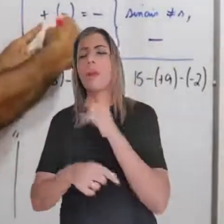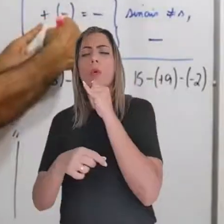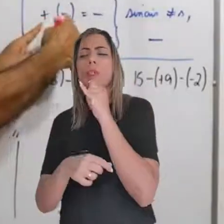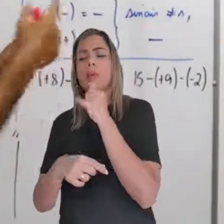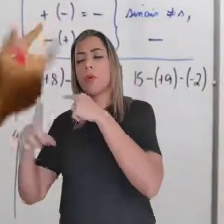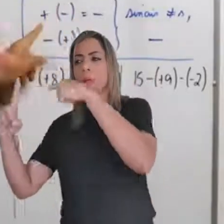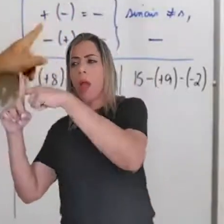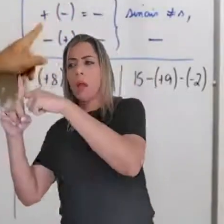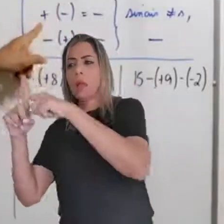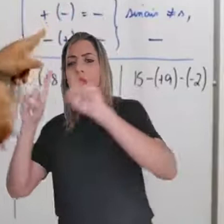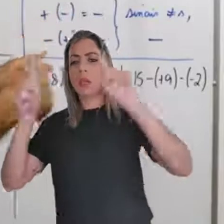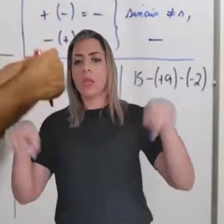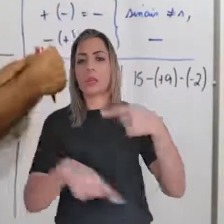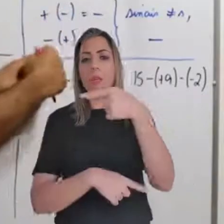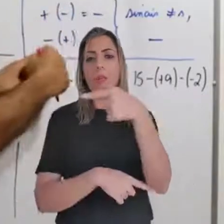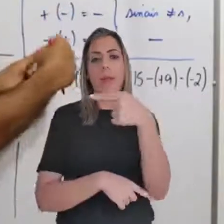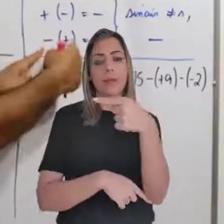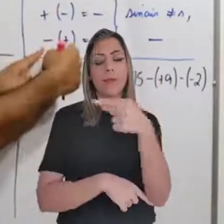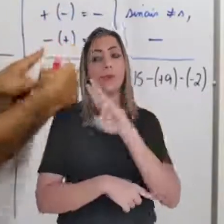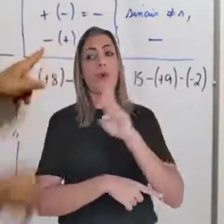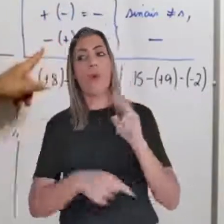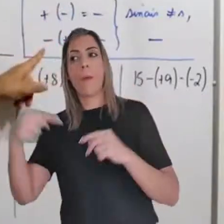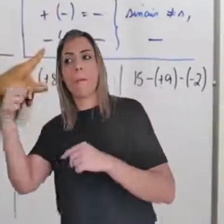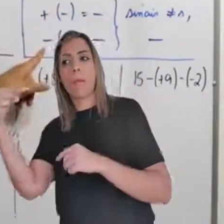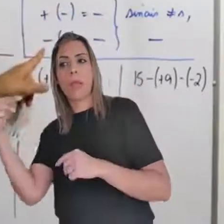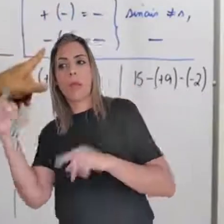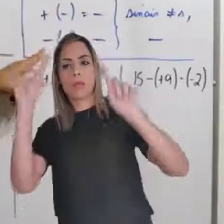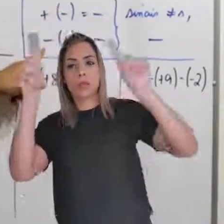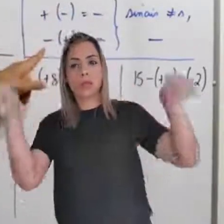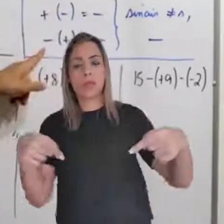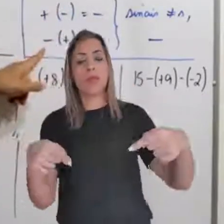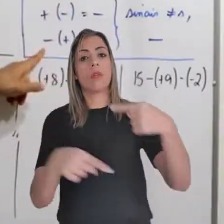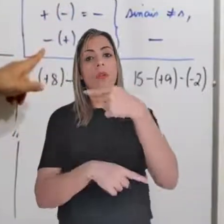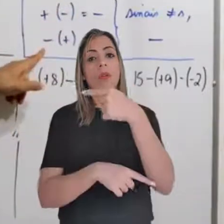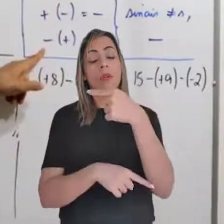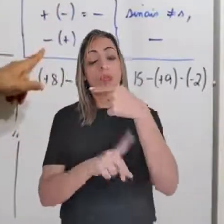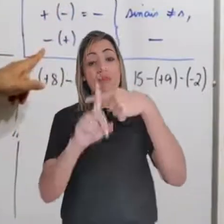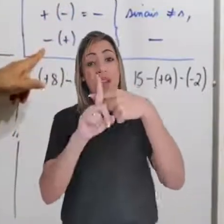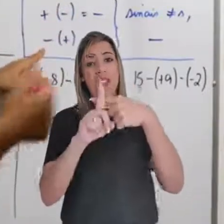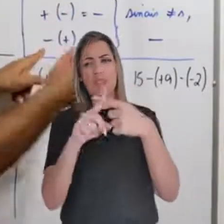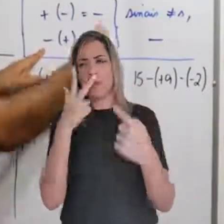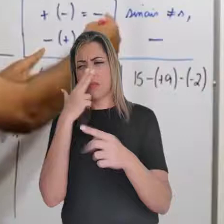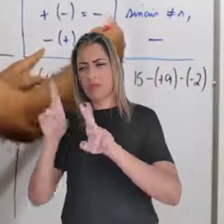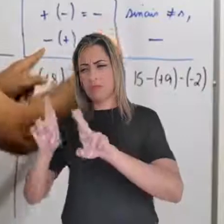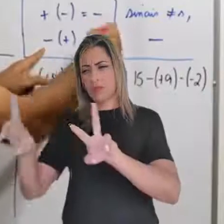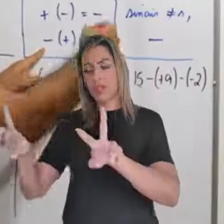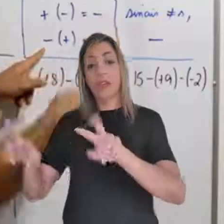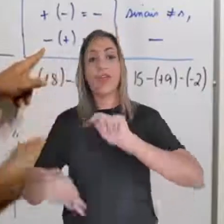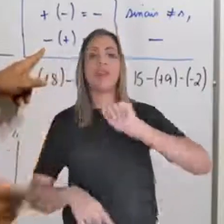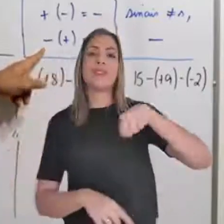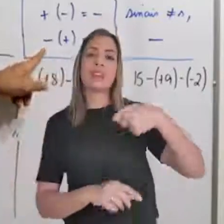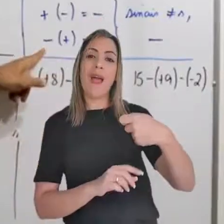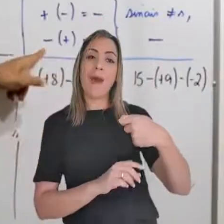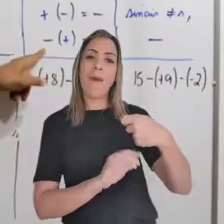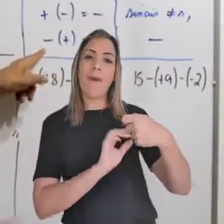mais fora, menos dentro, ou ainda menos fora, mais dentro, teremos como resultado sinais